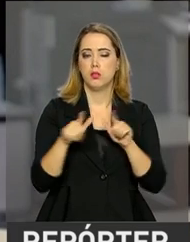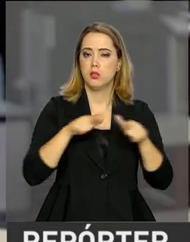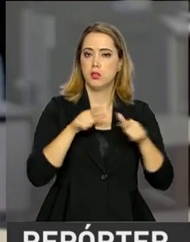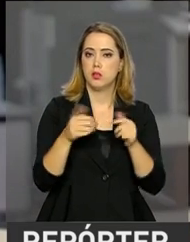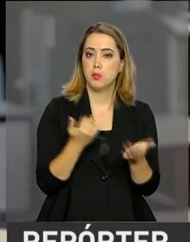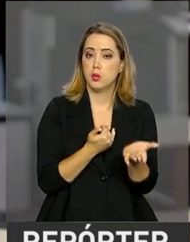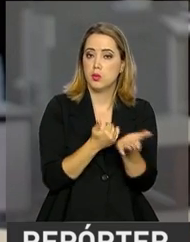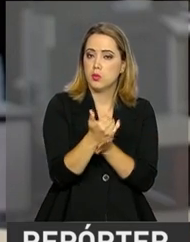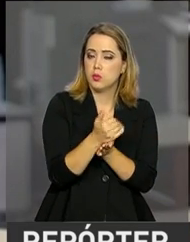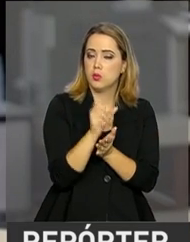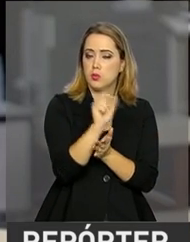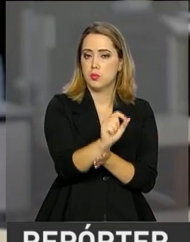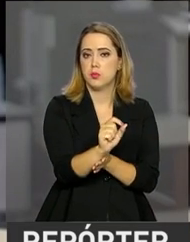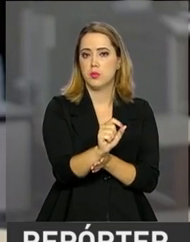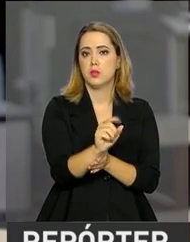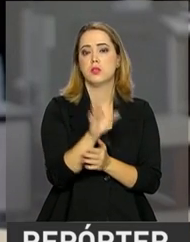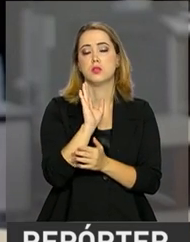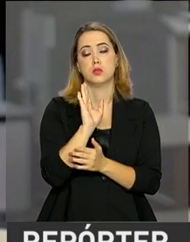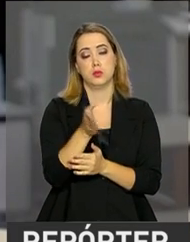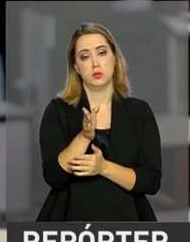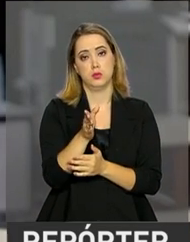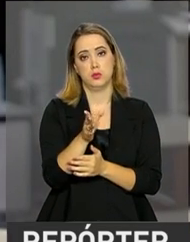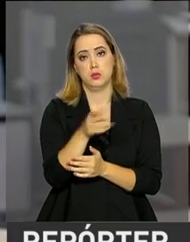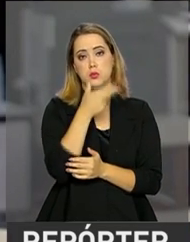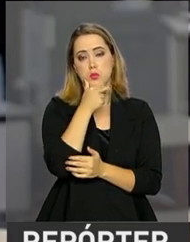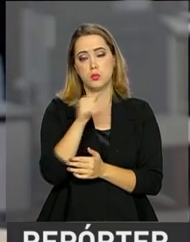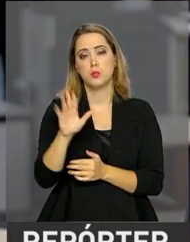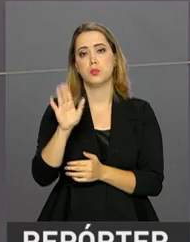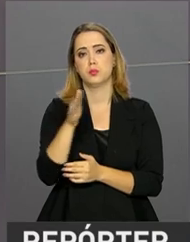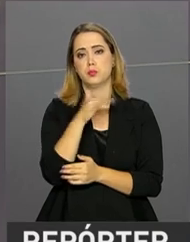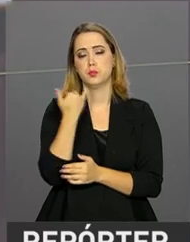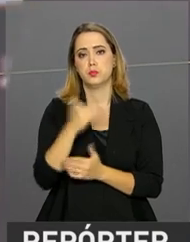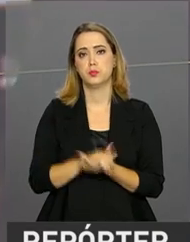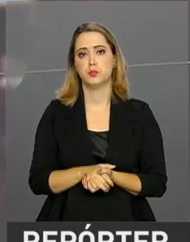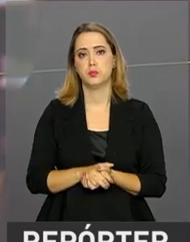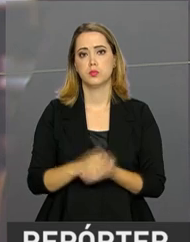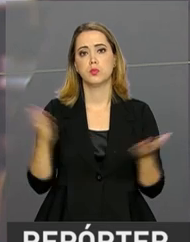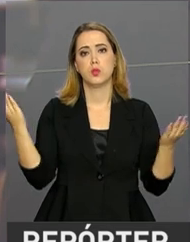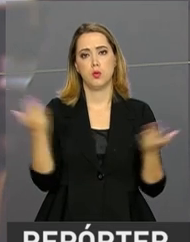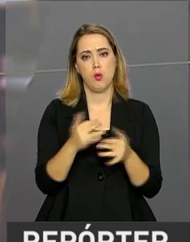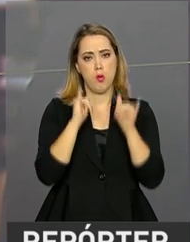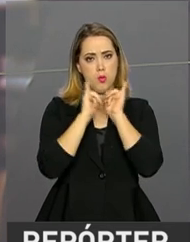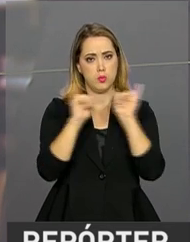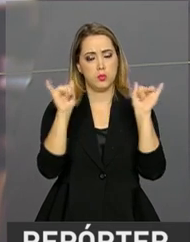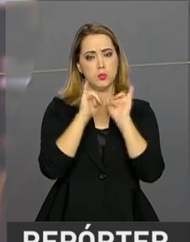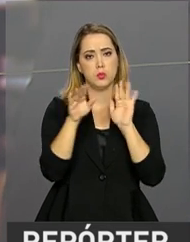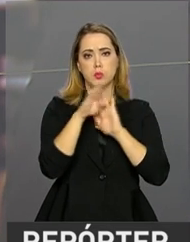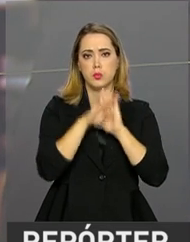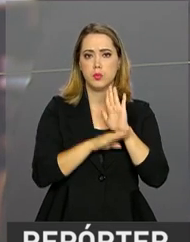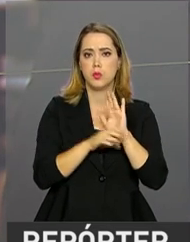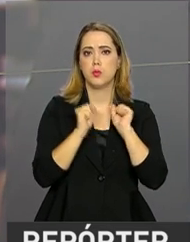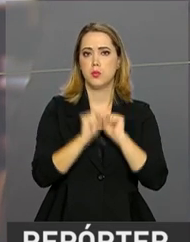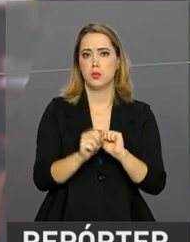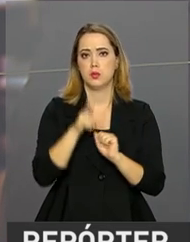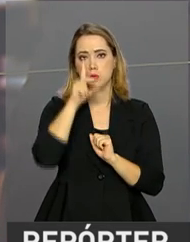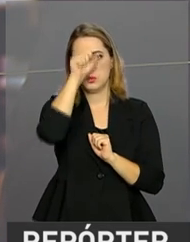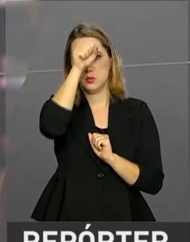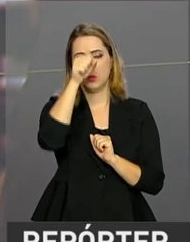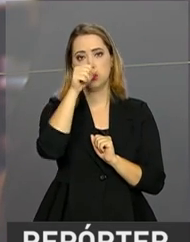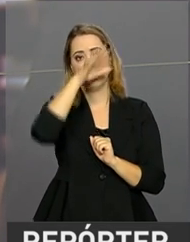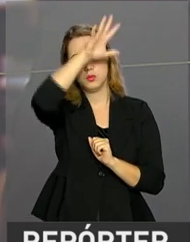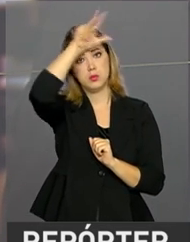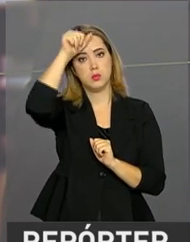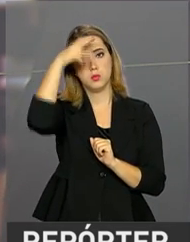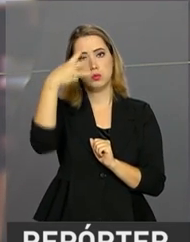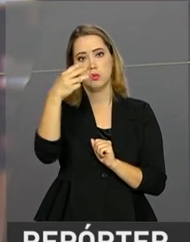foad Miguel temer já faleceu Leandro agora Zé hoje foi publicada a medida que garante a força nacional no Amazonas